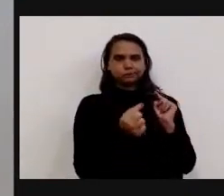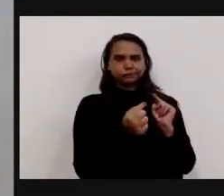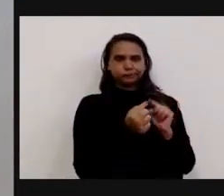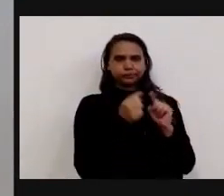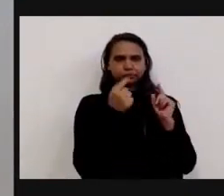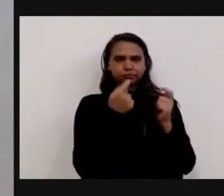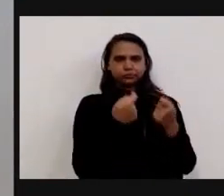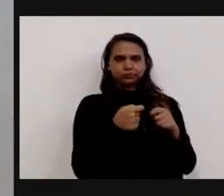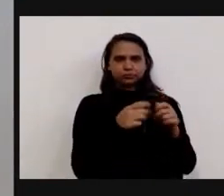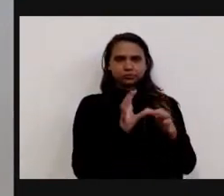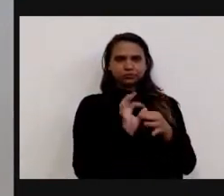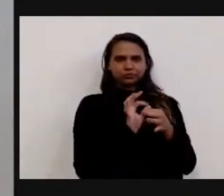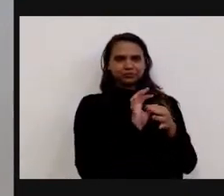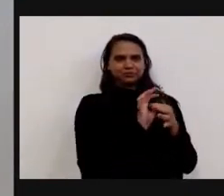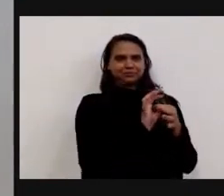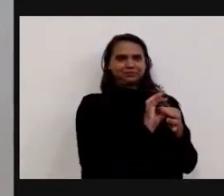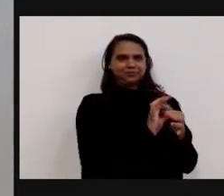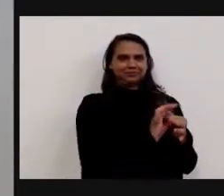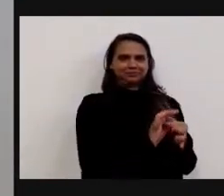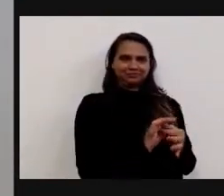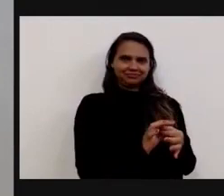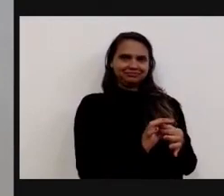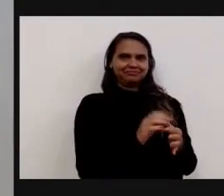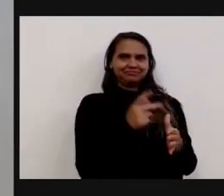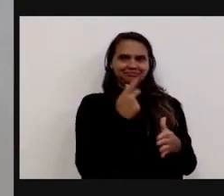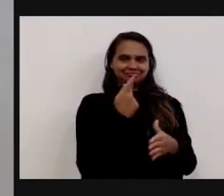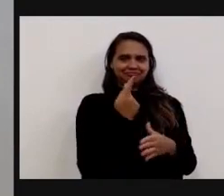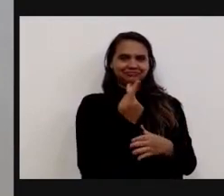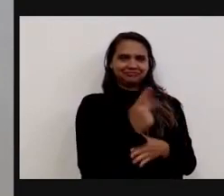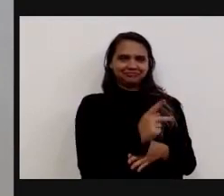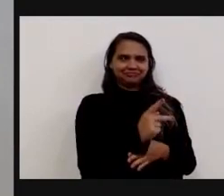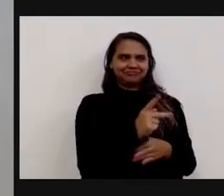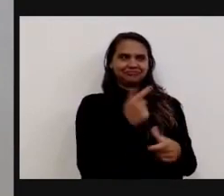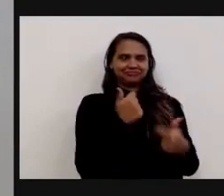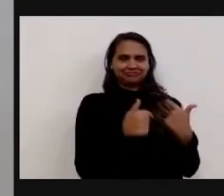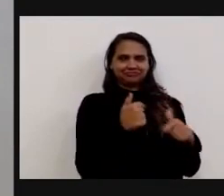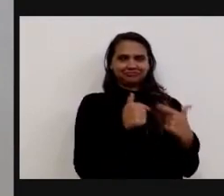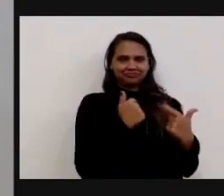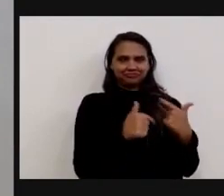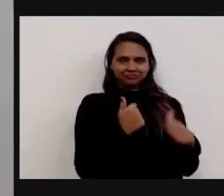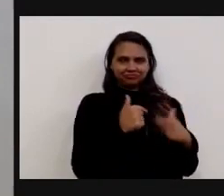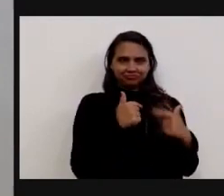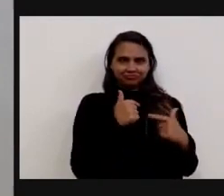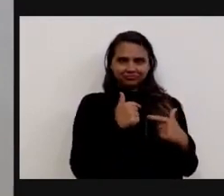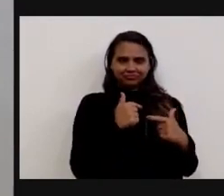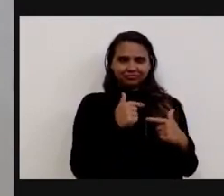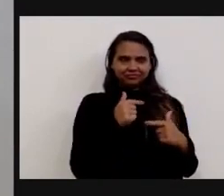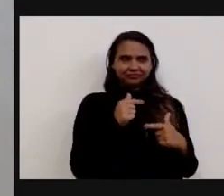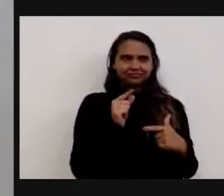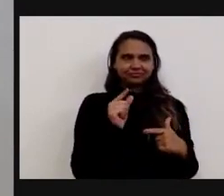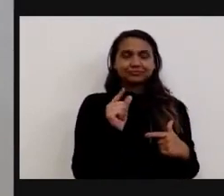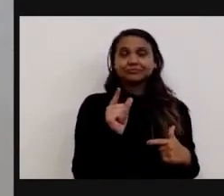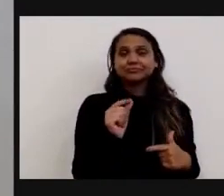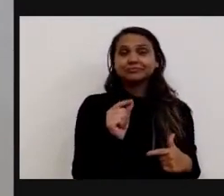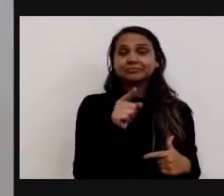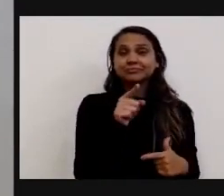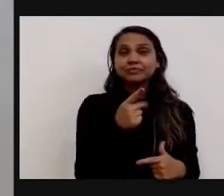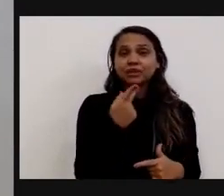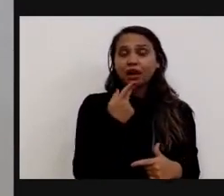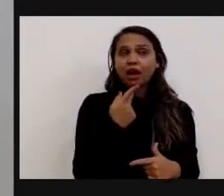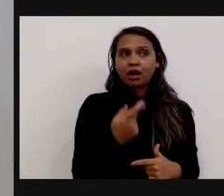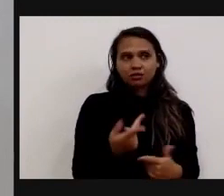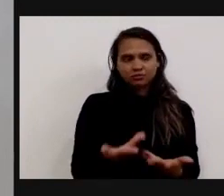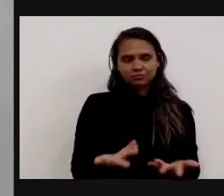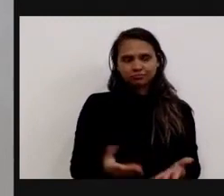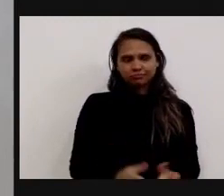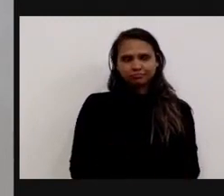as necessidades do contexto lá do ministério que ela que ela tava trabalhando mas que que você acha dessa questão aí colocada